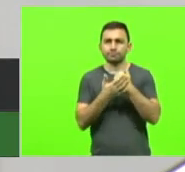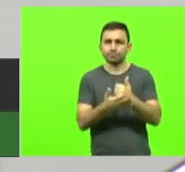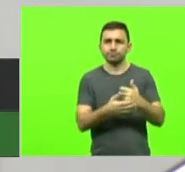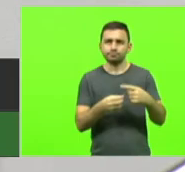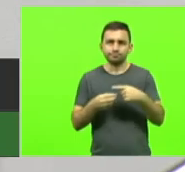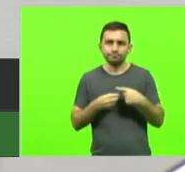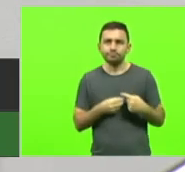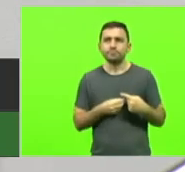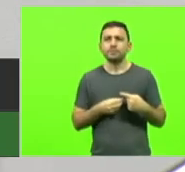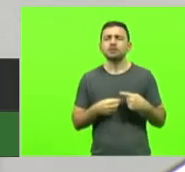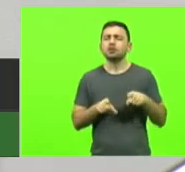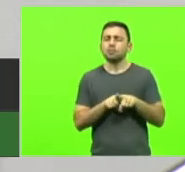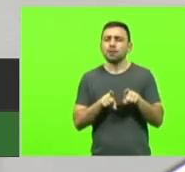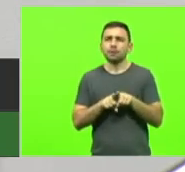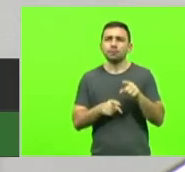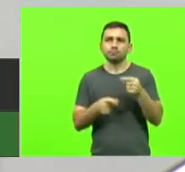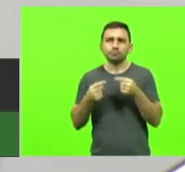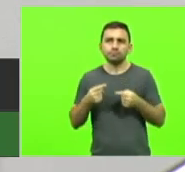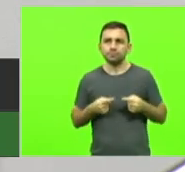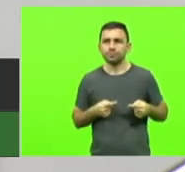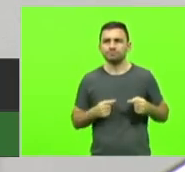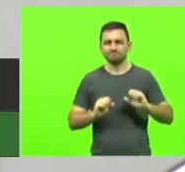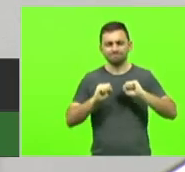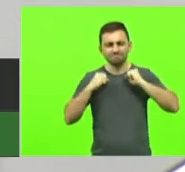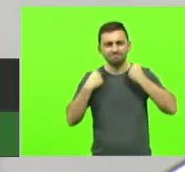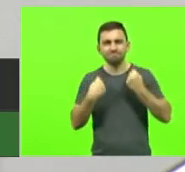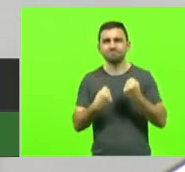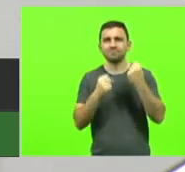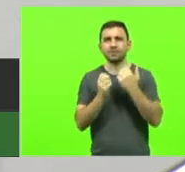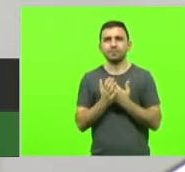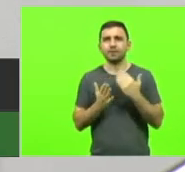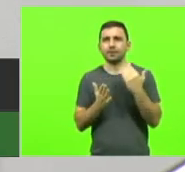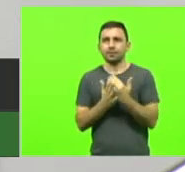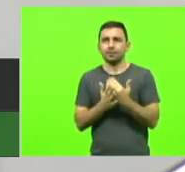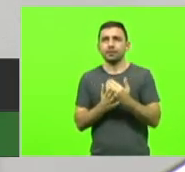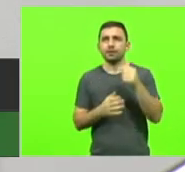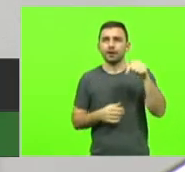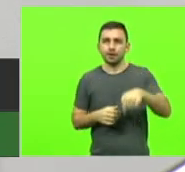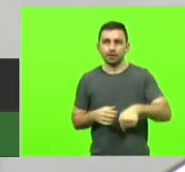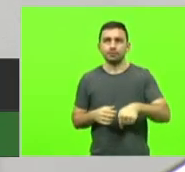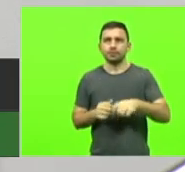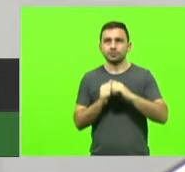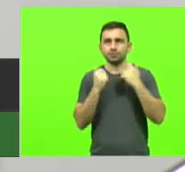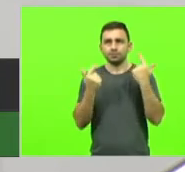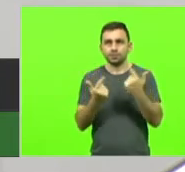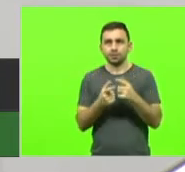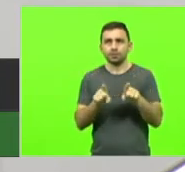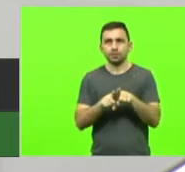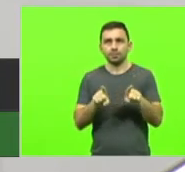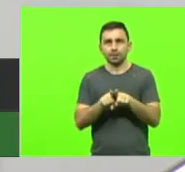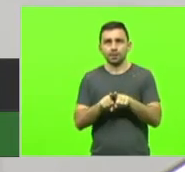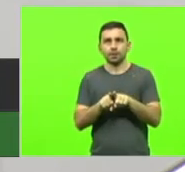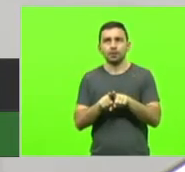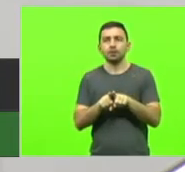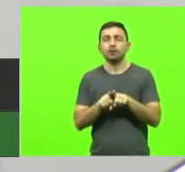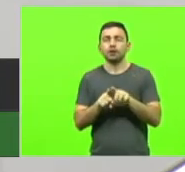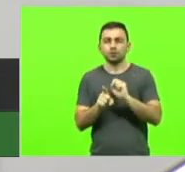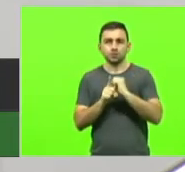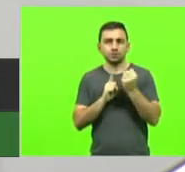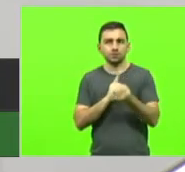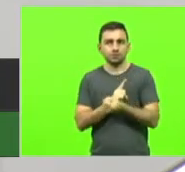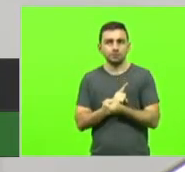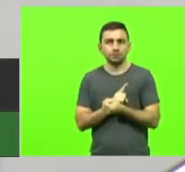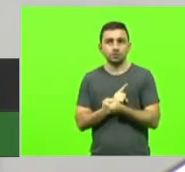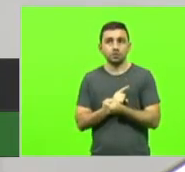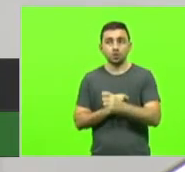tem dialogado incansavelmente com o parlamento e com a sociedade. Na próxima semana, o